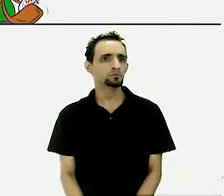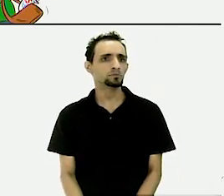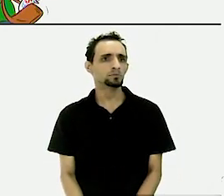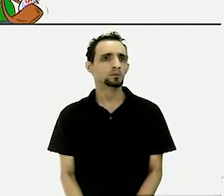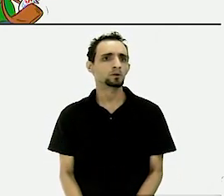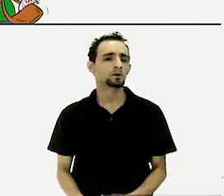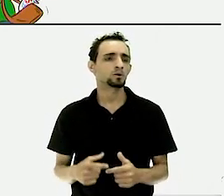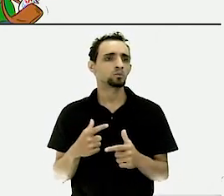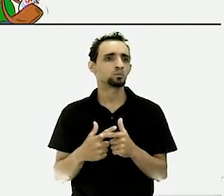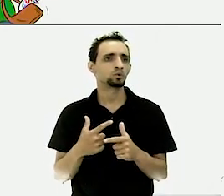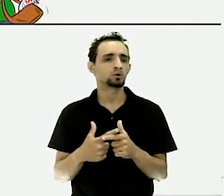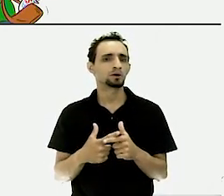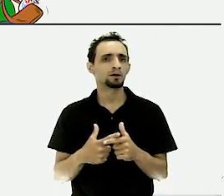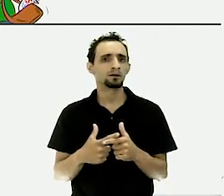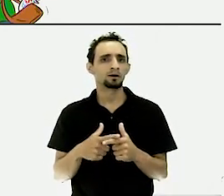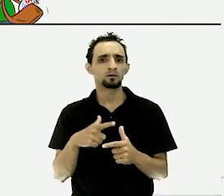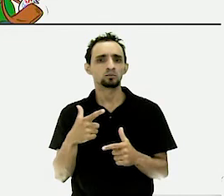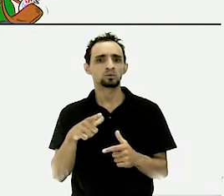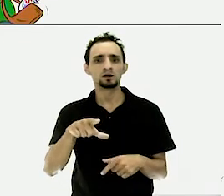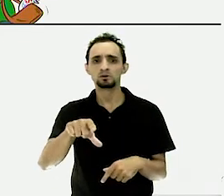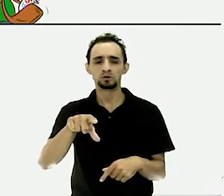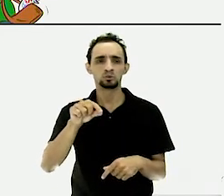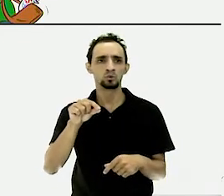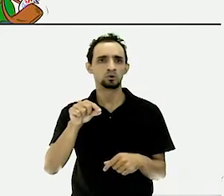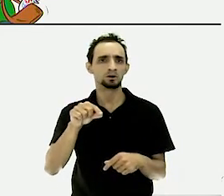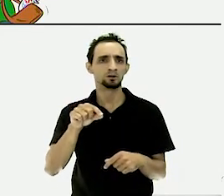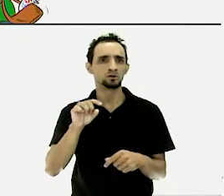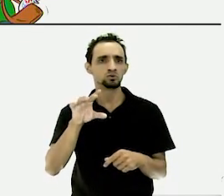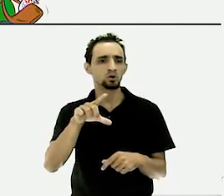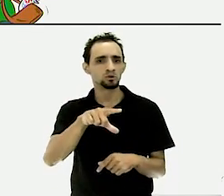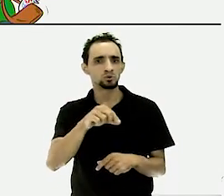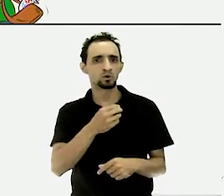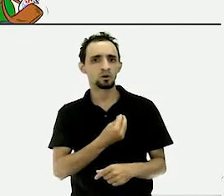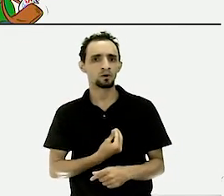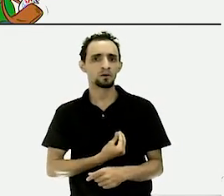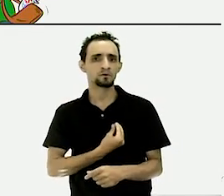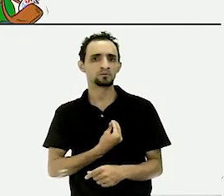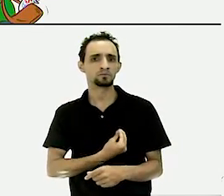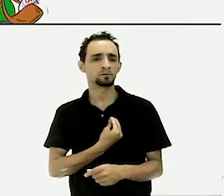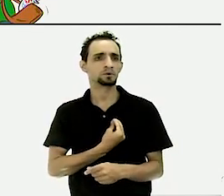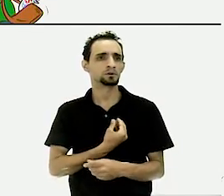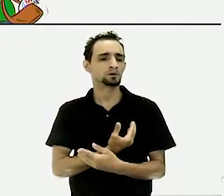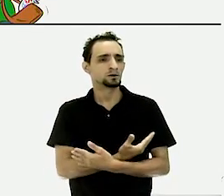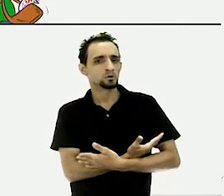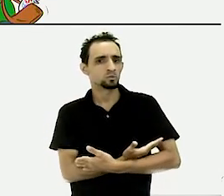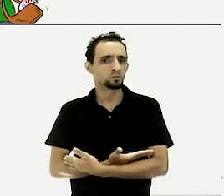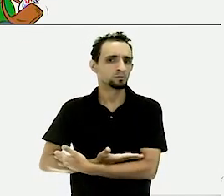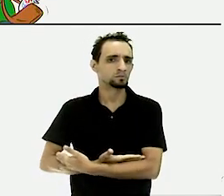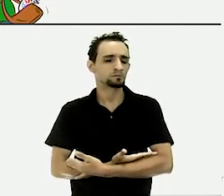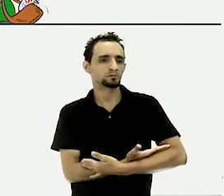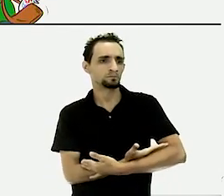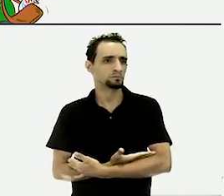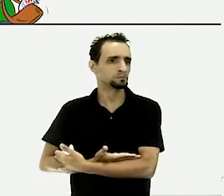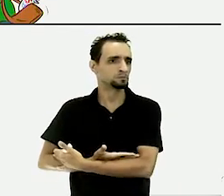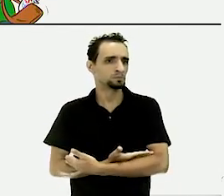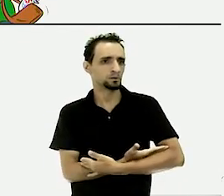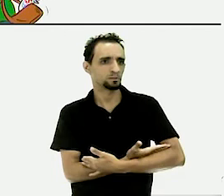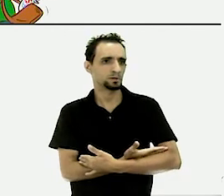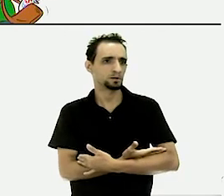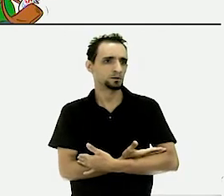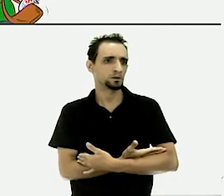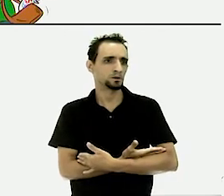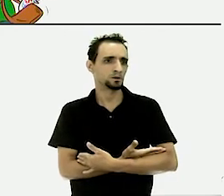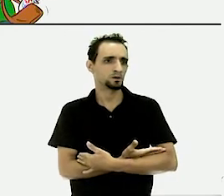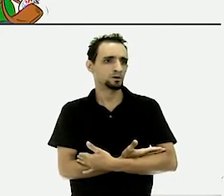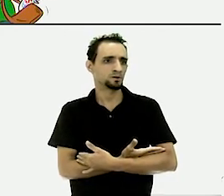que você possa salvar essa vida. E normalmente é comum, nós que não somos da área técnica, aí, como o